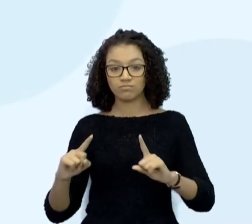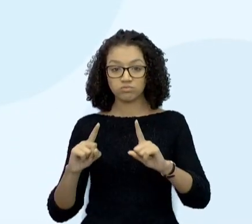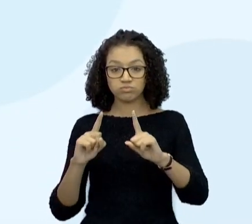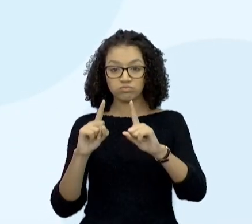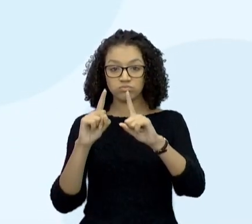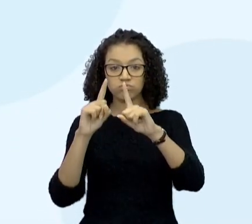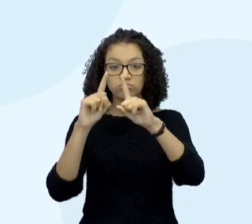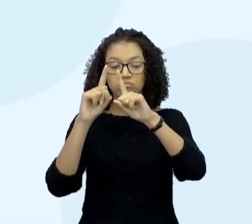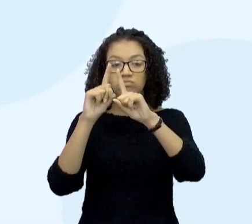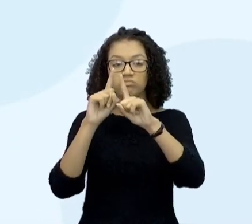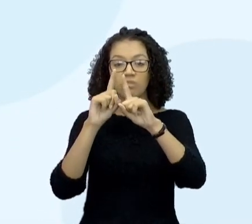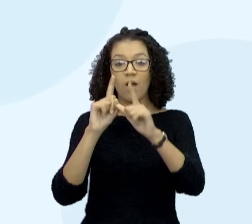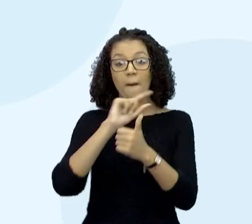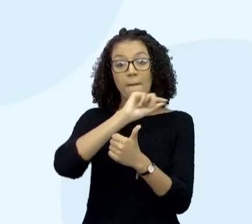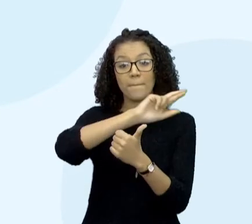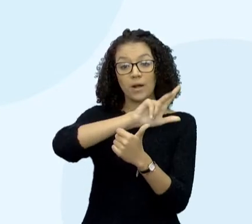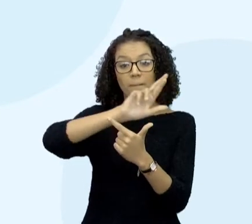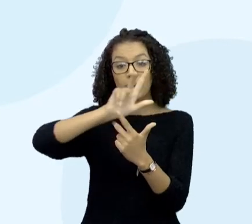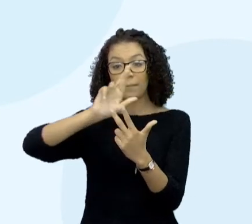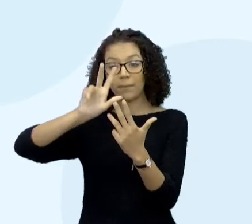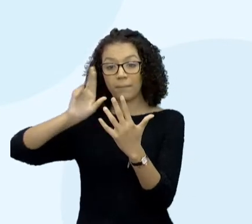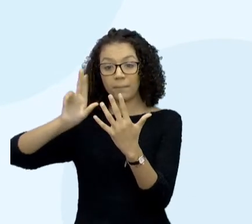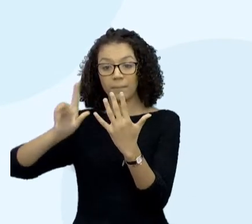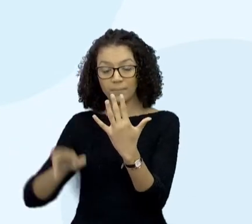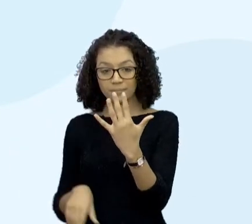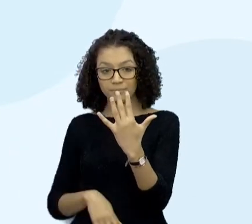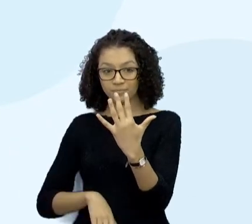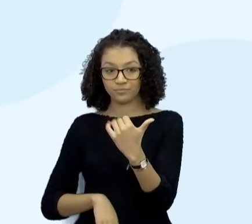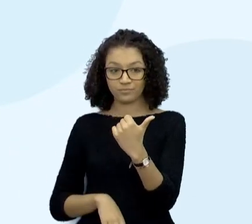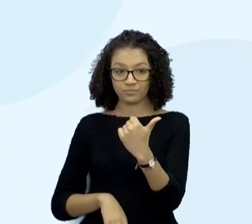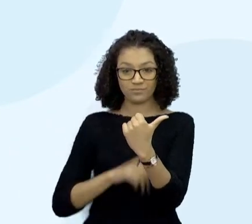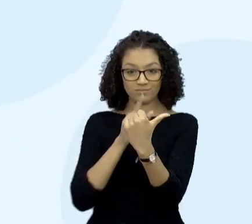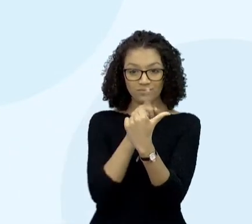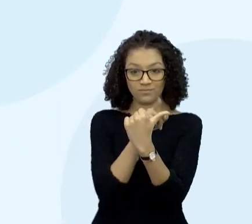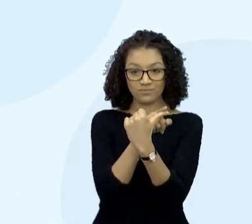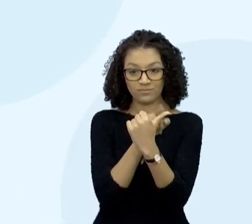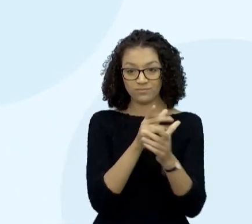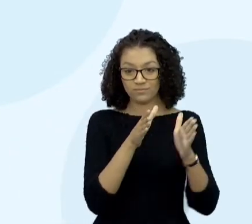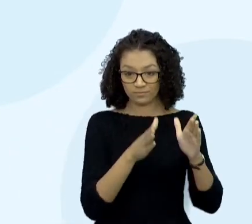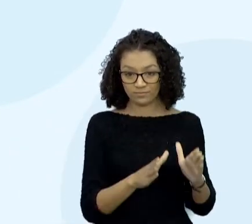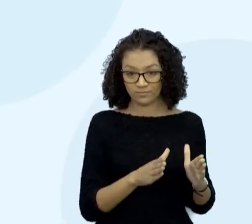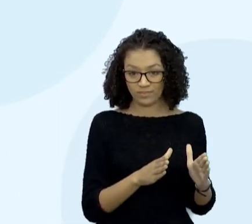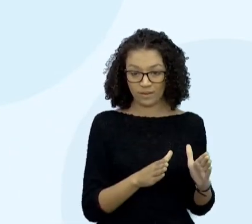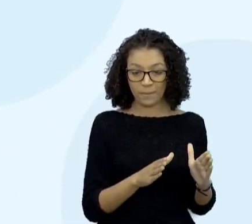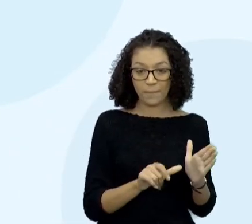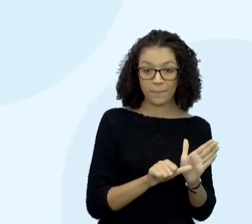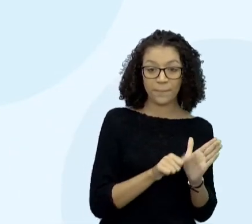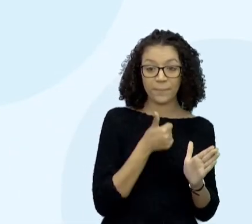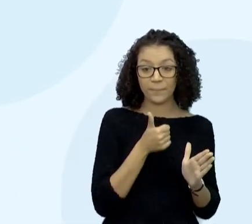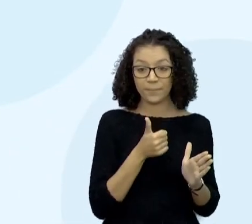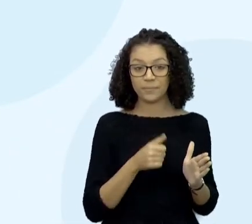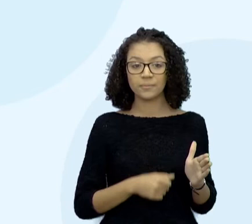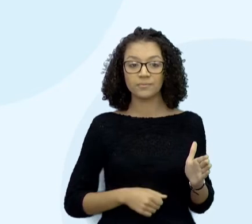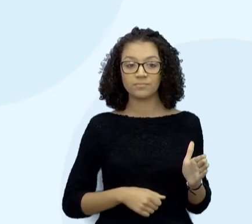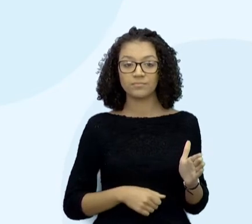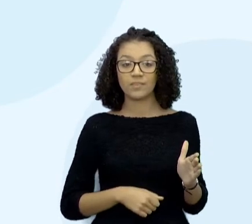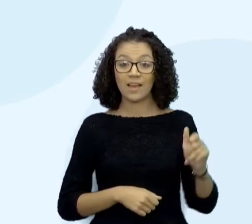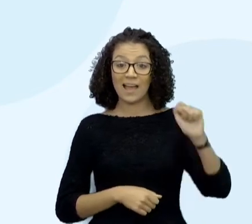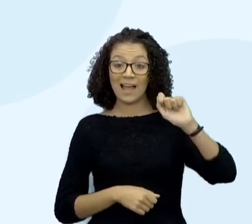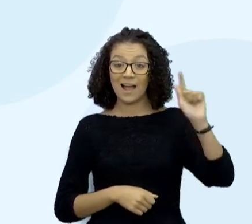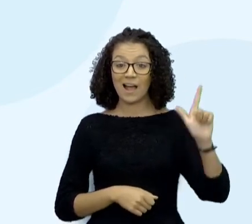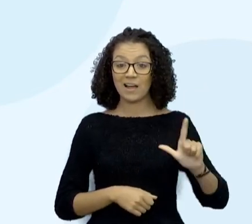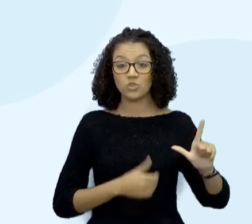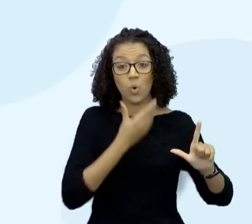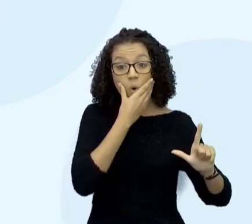de transição. Então, voltando aqui, ó, nós temos aqui as faixas etárias, tá? Aí nós temos aqui, né, o que é azul são